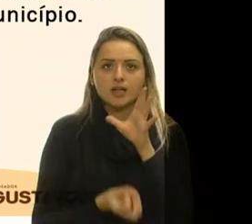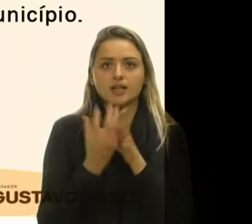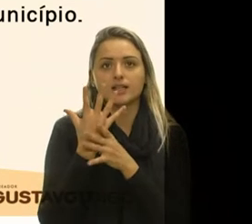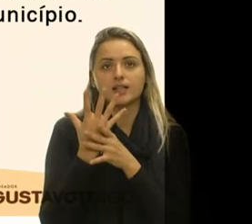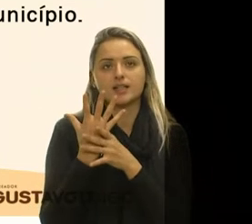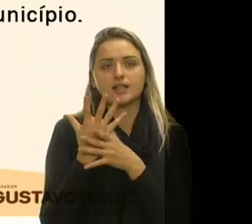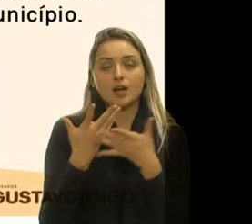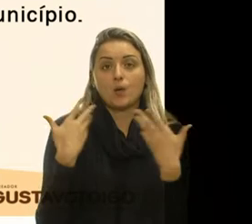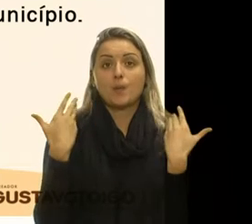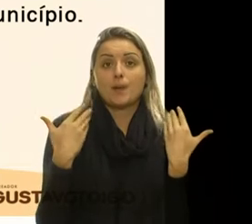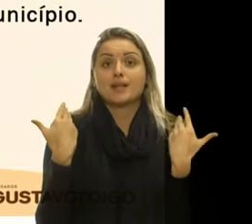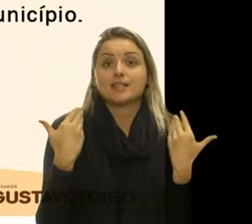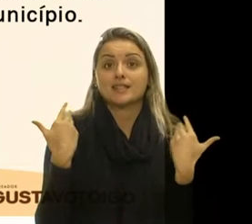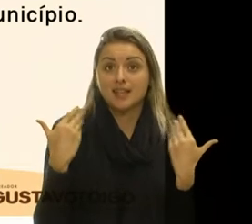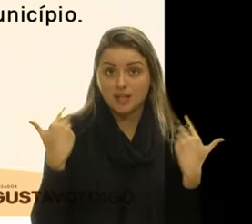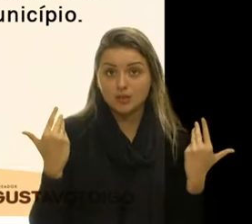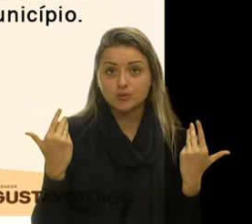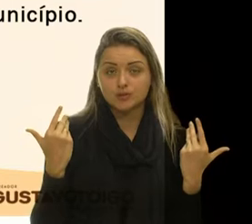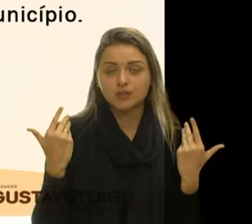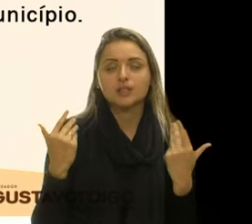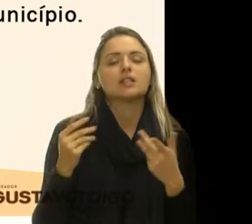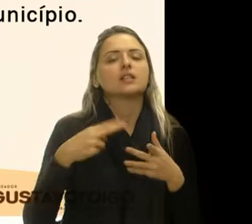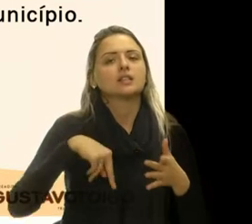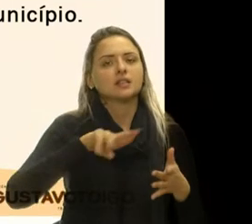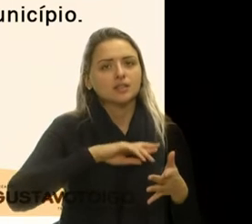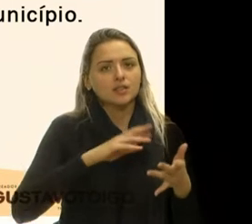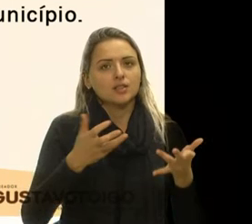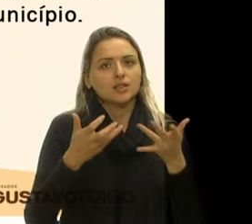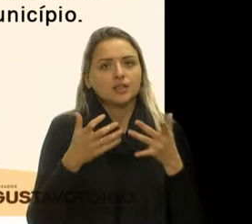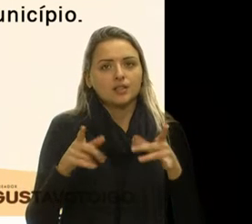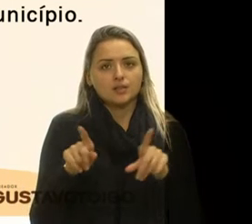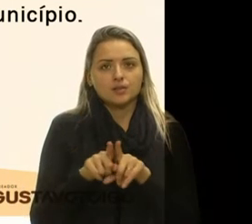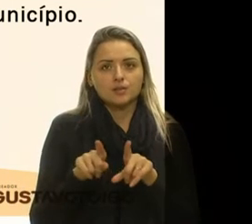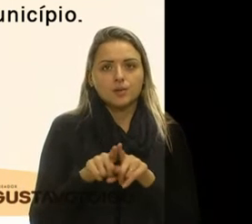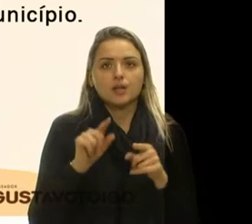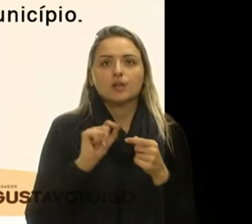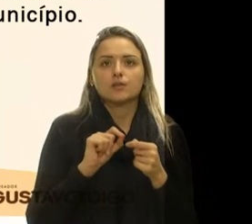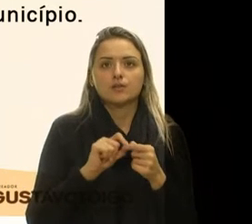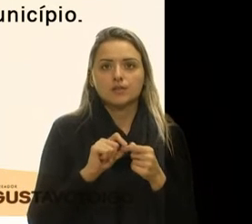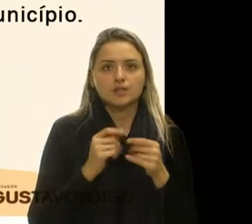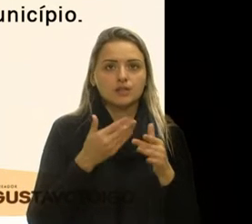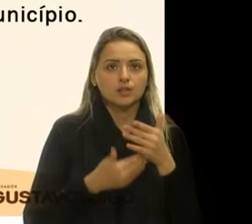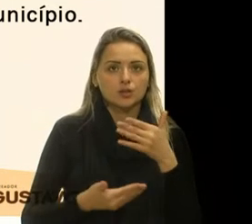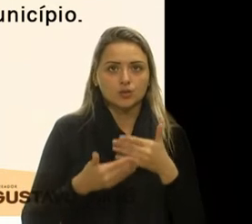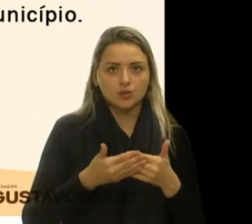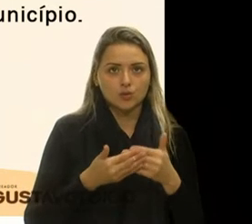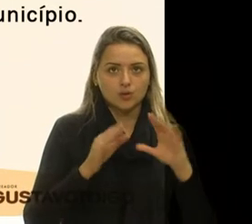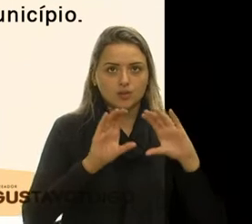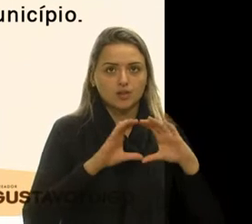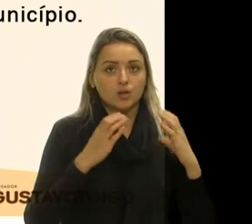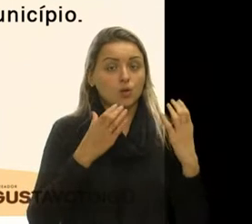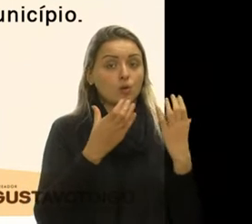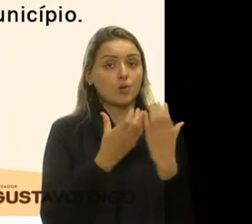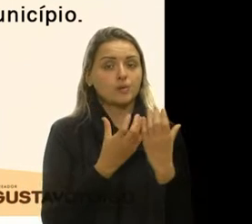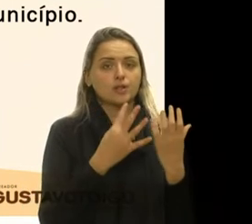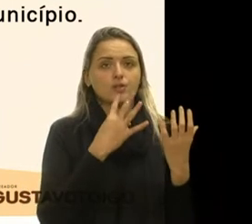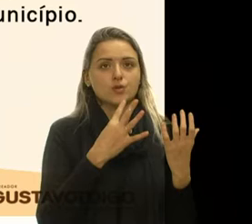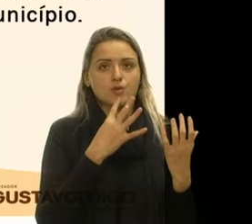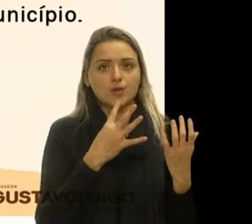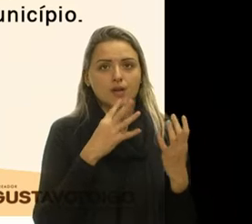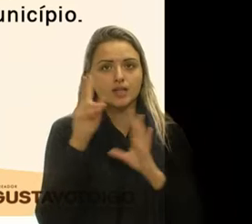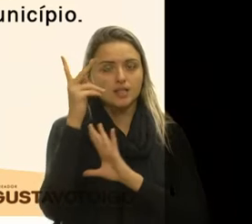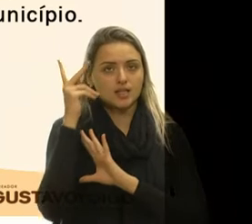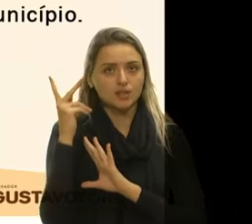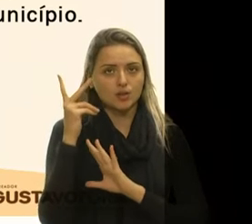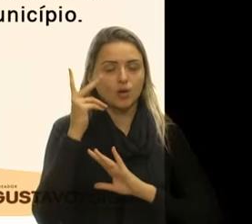itinerário, e dentre eles nós queremos justamente fazer com que a nossa comunidade conheça a obra, a história e esse